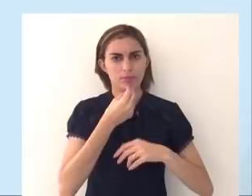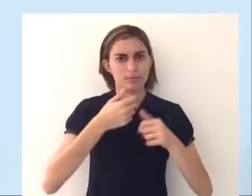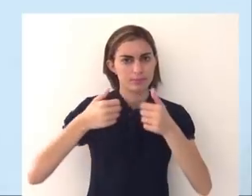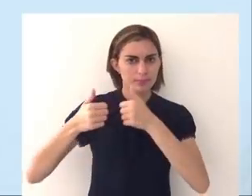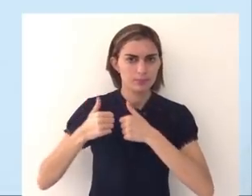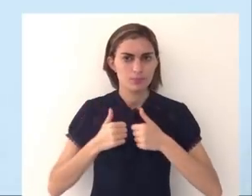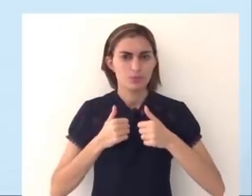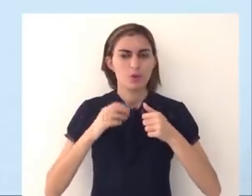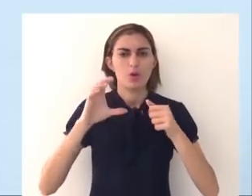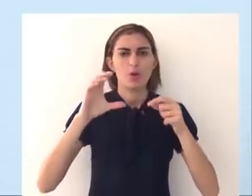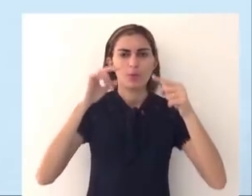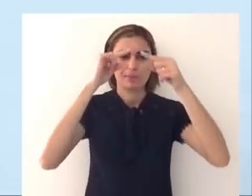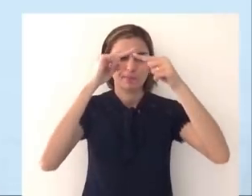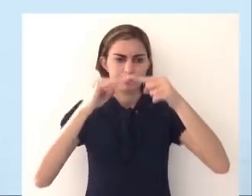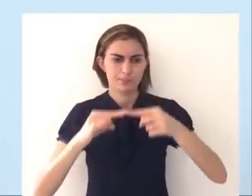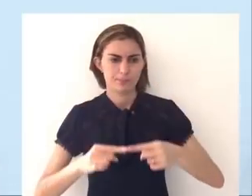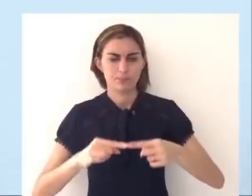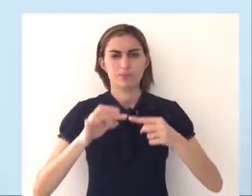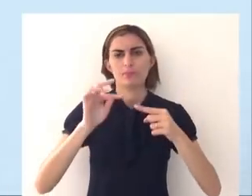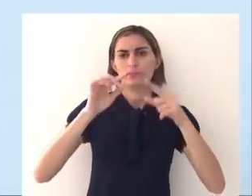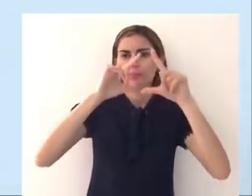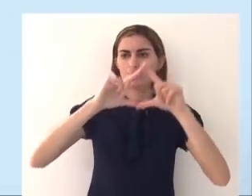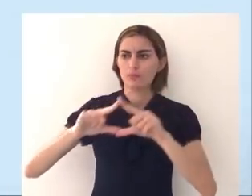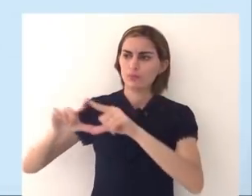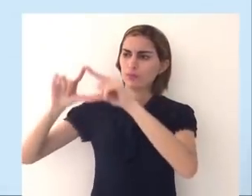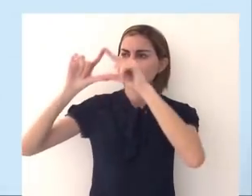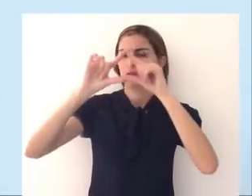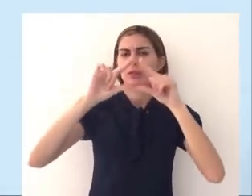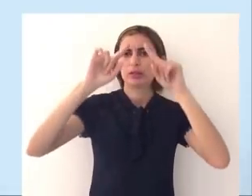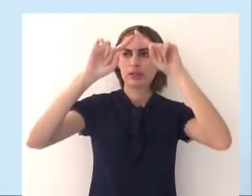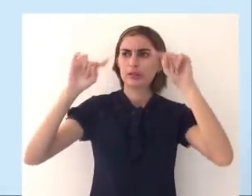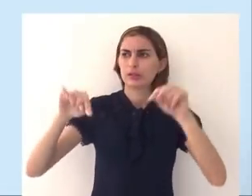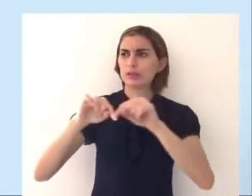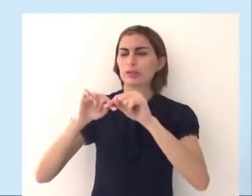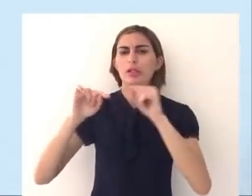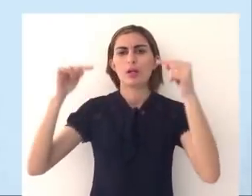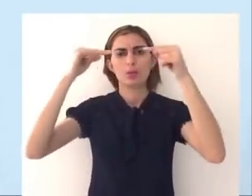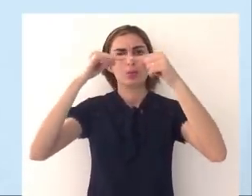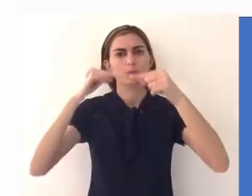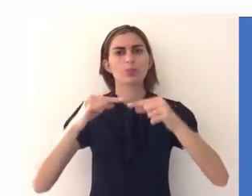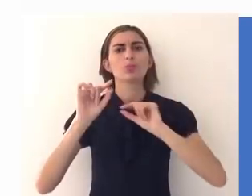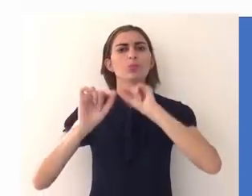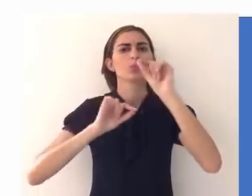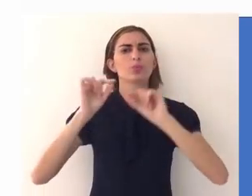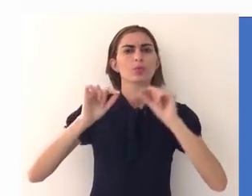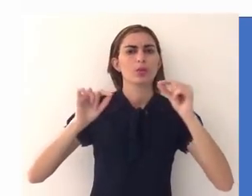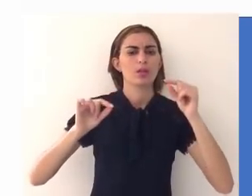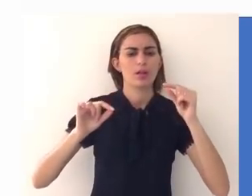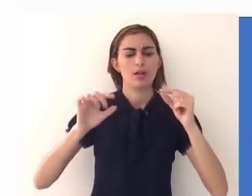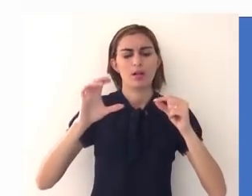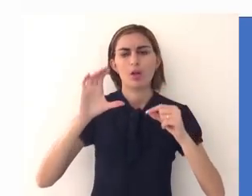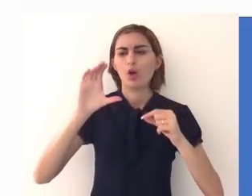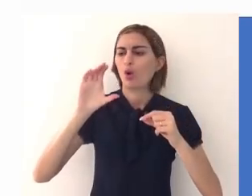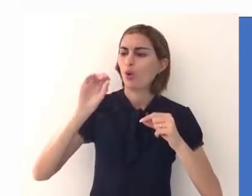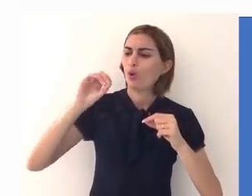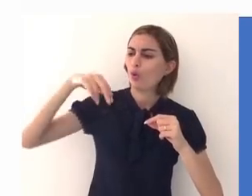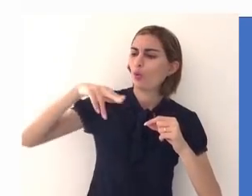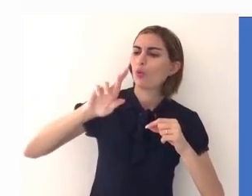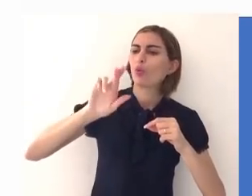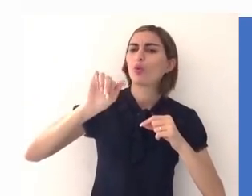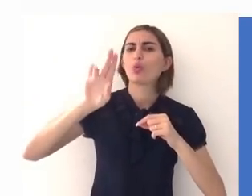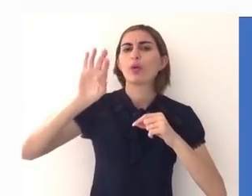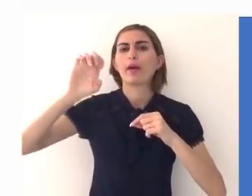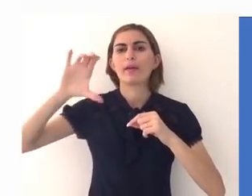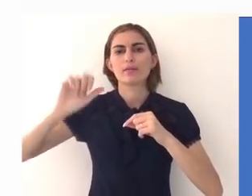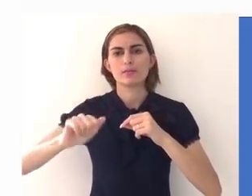Massa? Congruências de triângulos. O que é congruência de triângulo? Vê só. Acompanha aí na tua tela